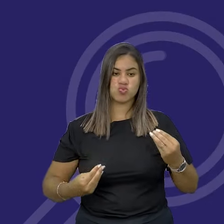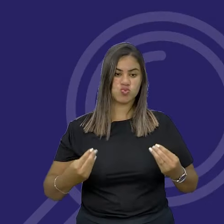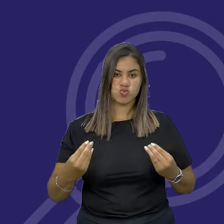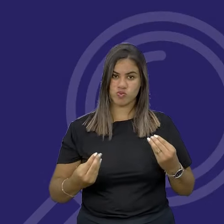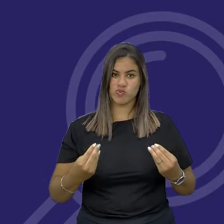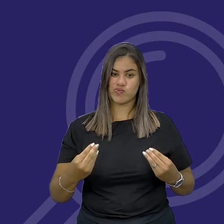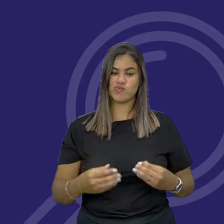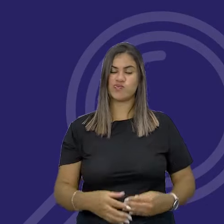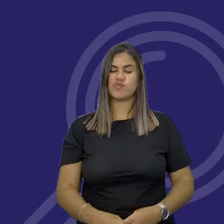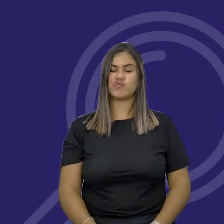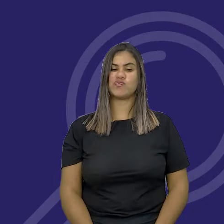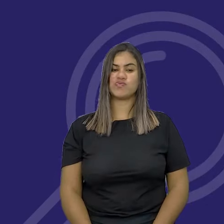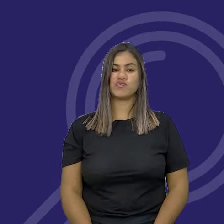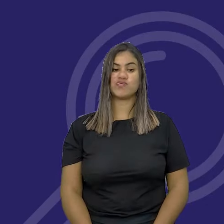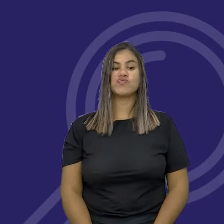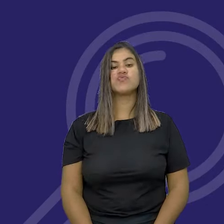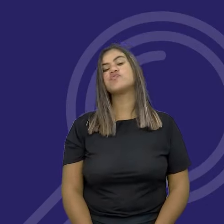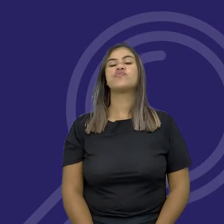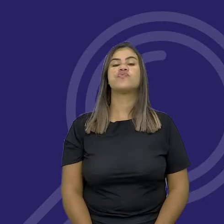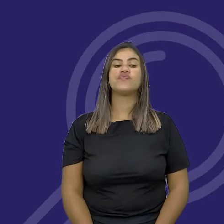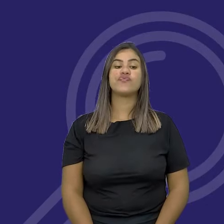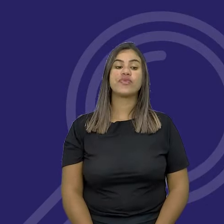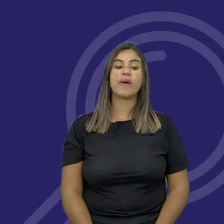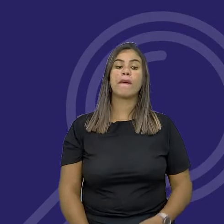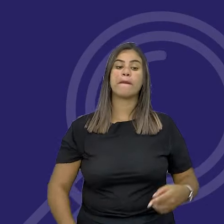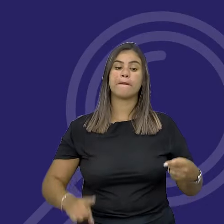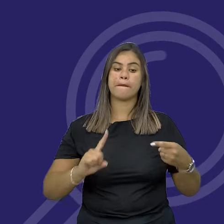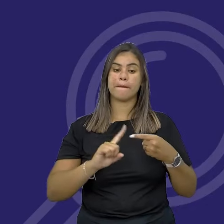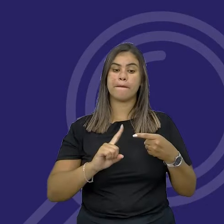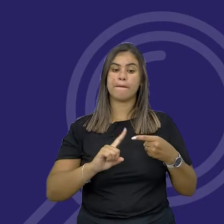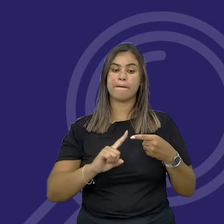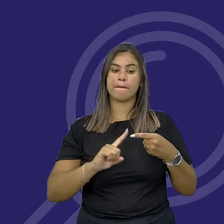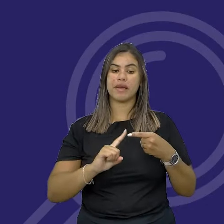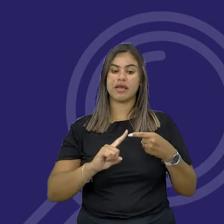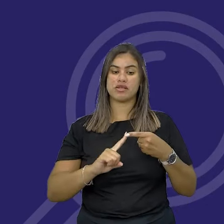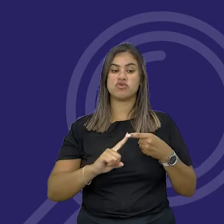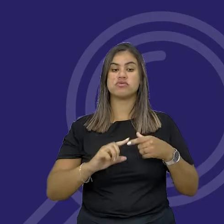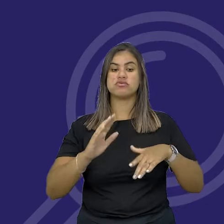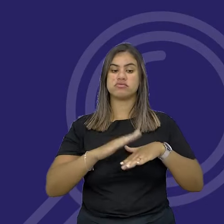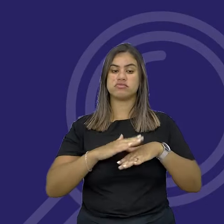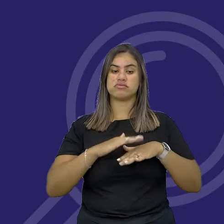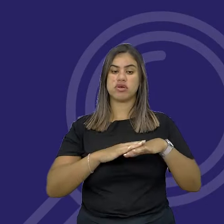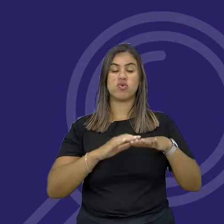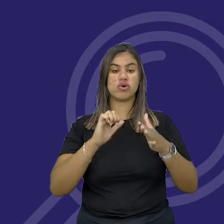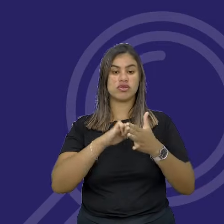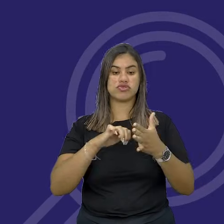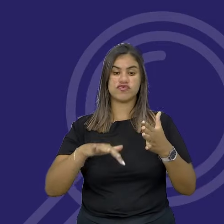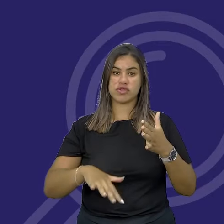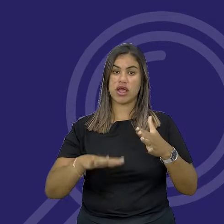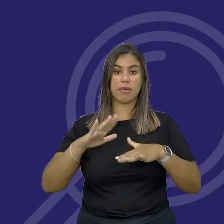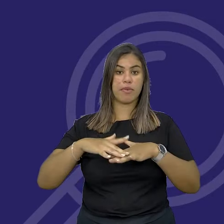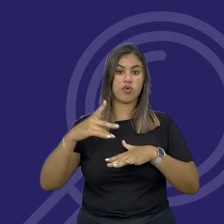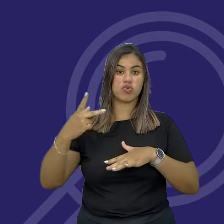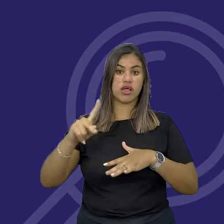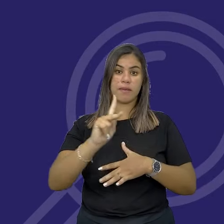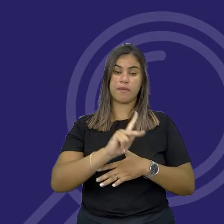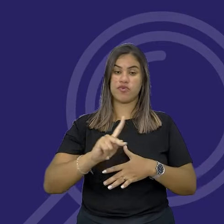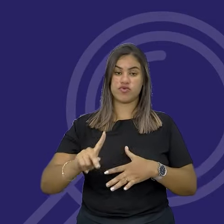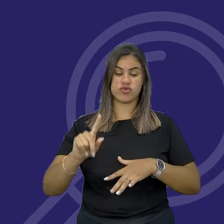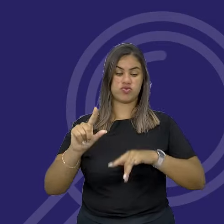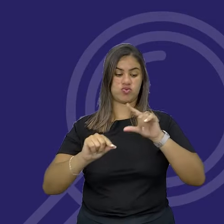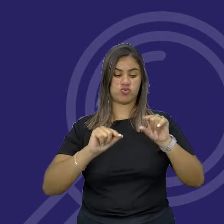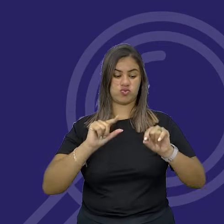mais pertinente. Então, primeiro, preparação do problema, papel do professor. Ele vai selecionar as atividades que estão no